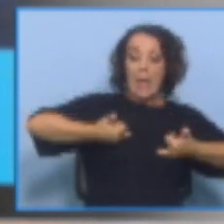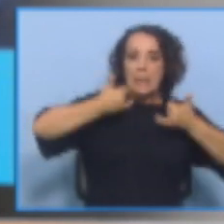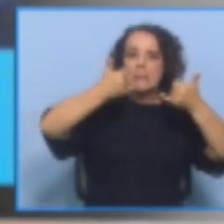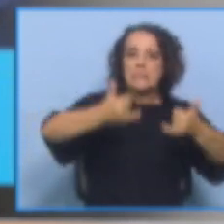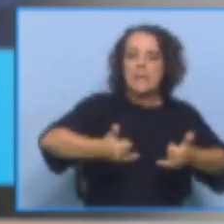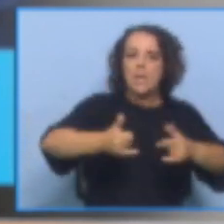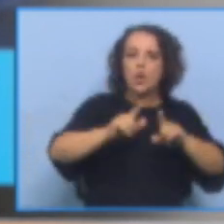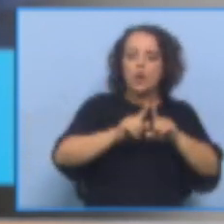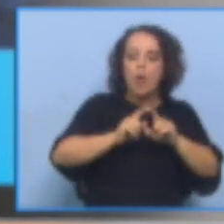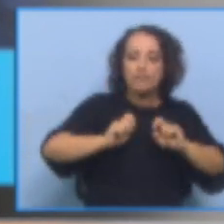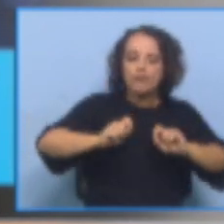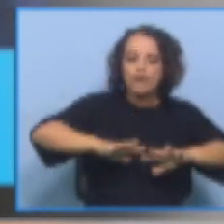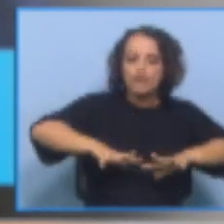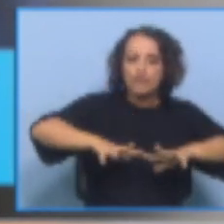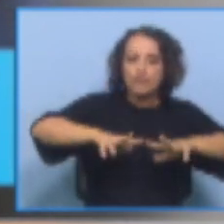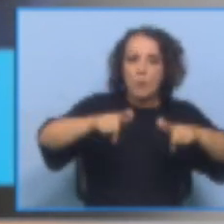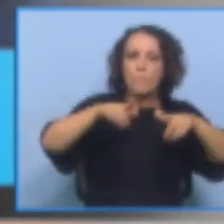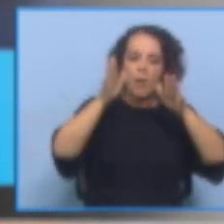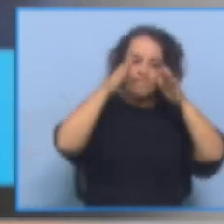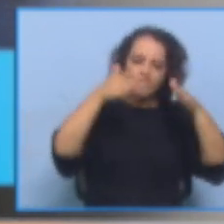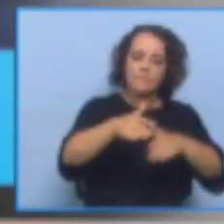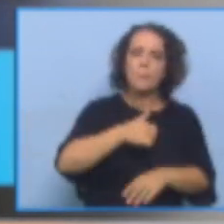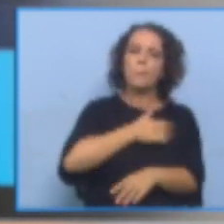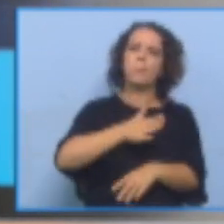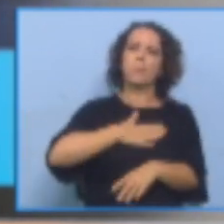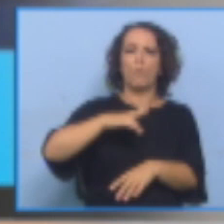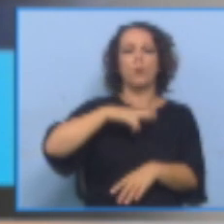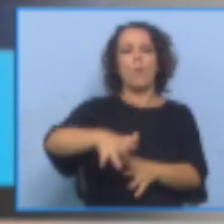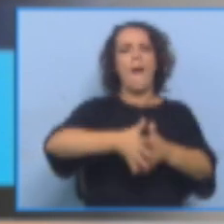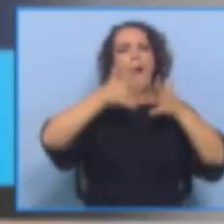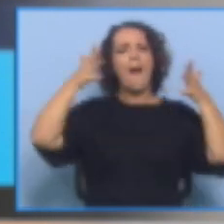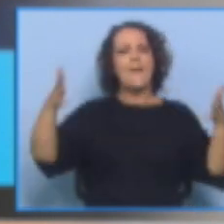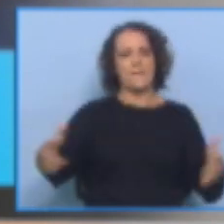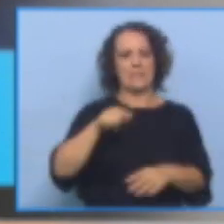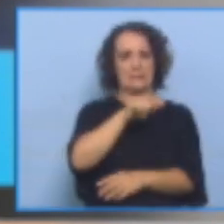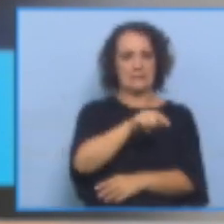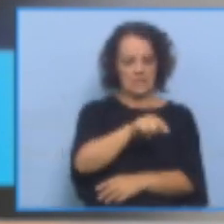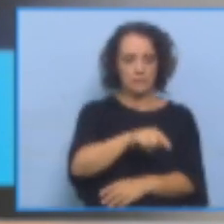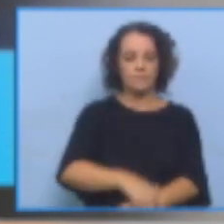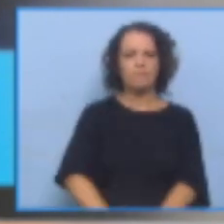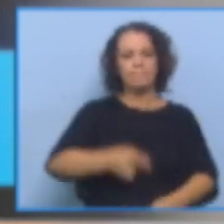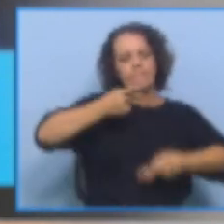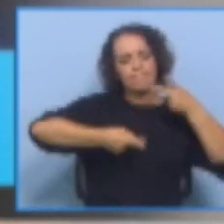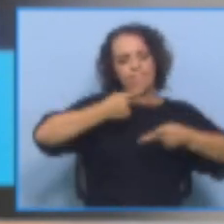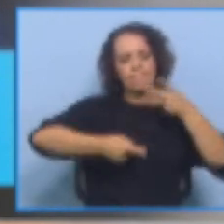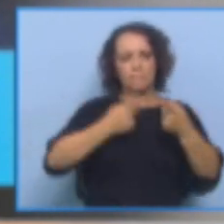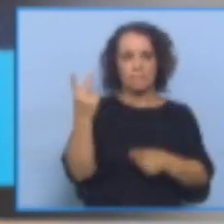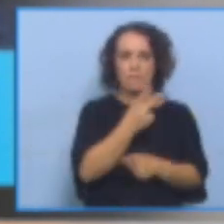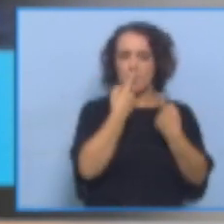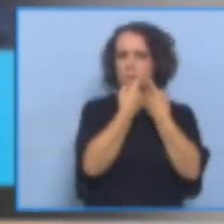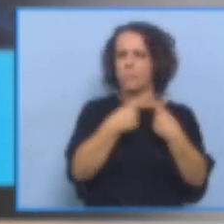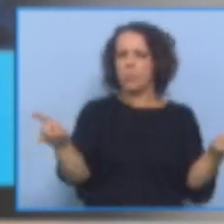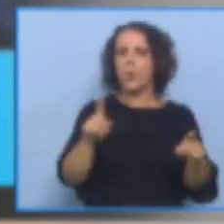muito localizado naquilo que eram as empresas, as maiores empresas portuguesas. E aí a disparidade tinha a ver com